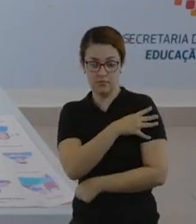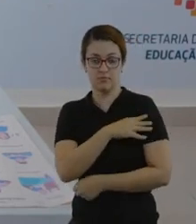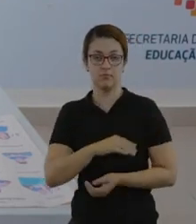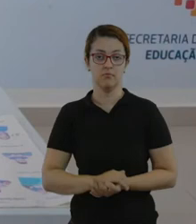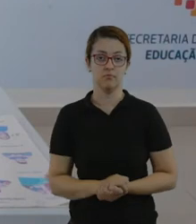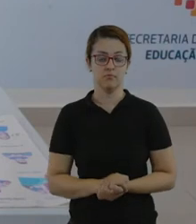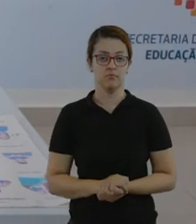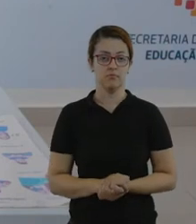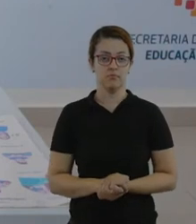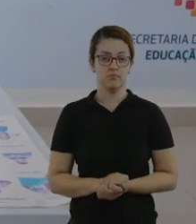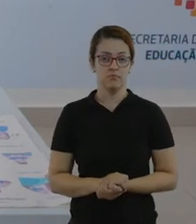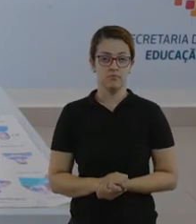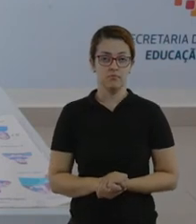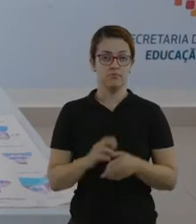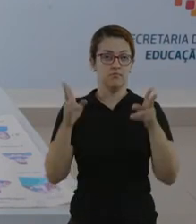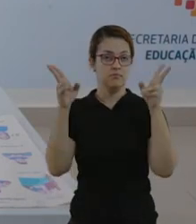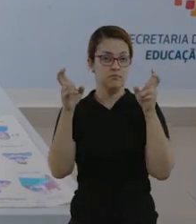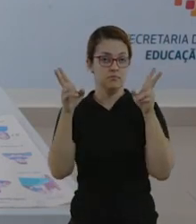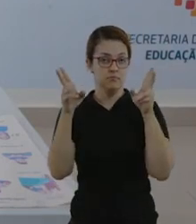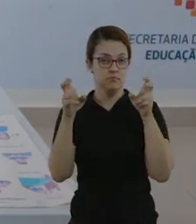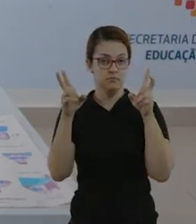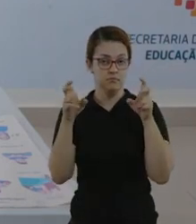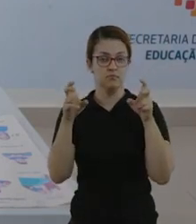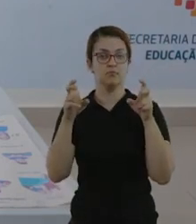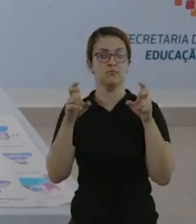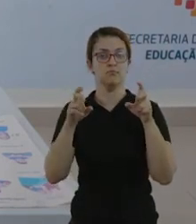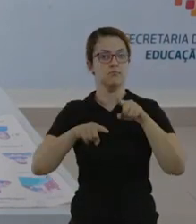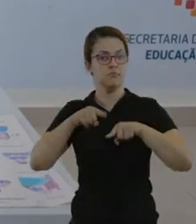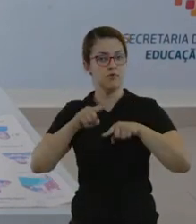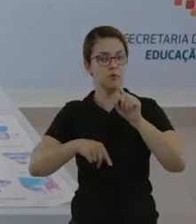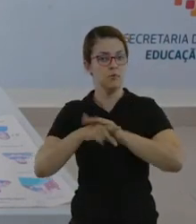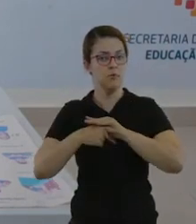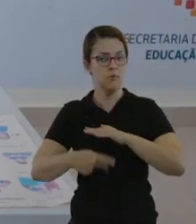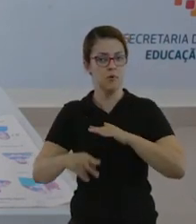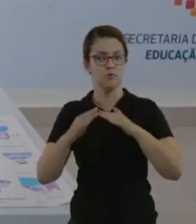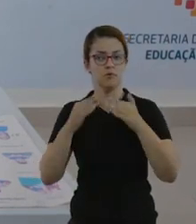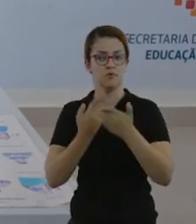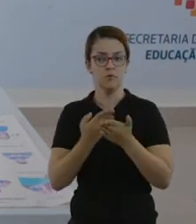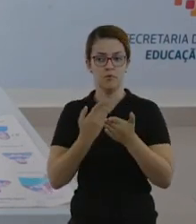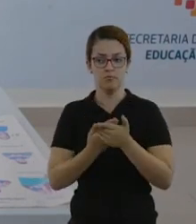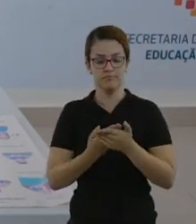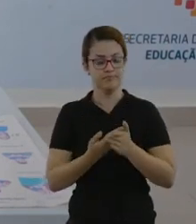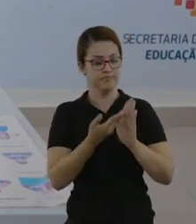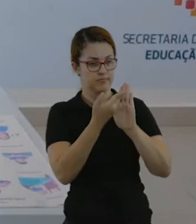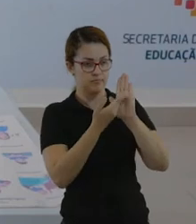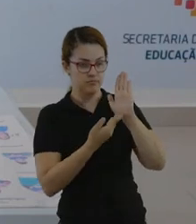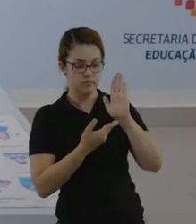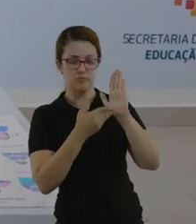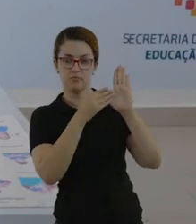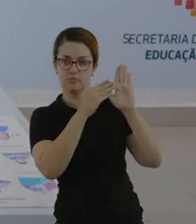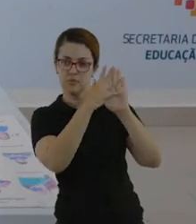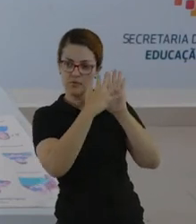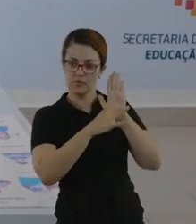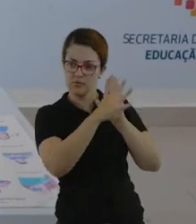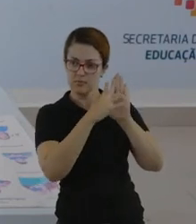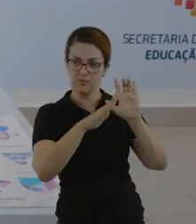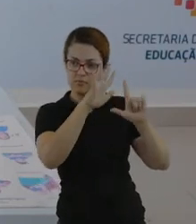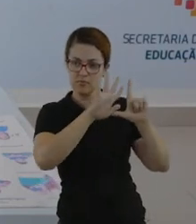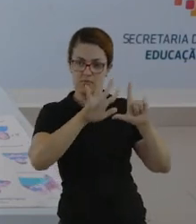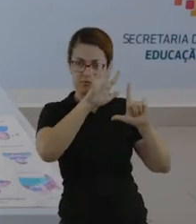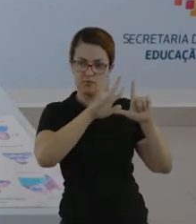anos. Vamos começar pelas atividades dos terceiros e quartos anos. O tema é